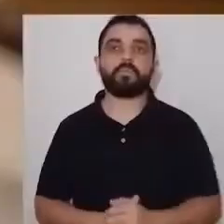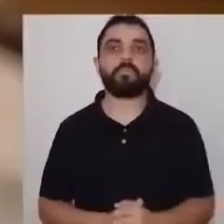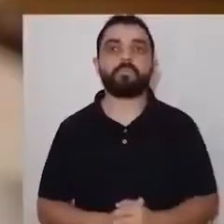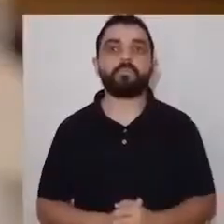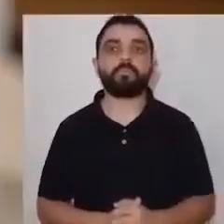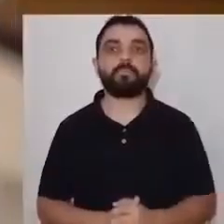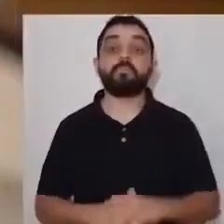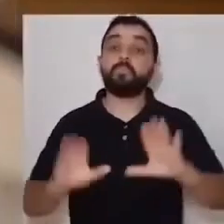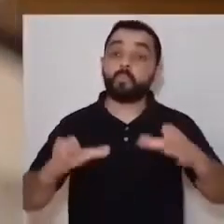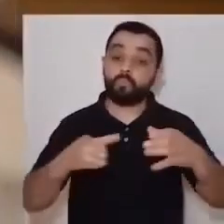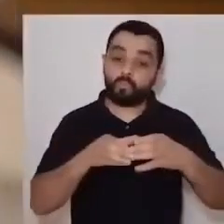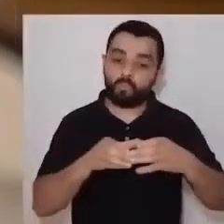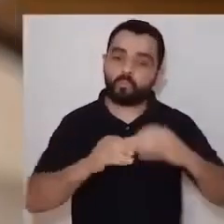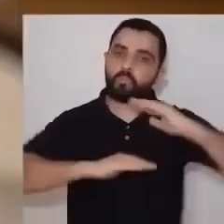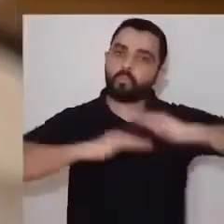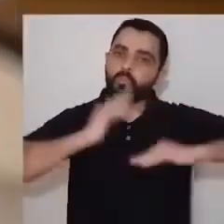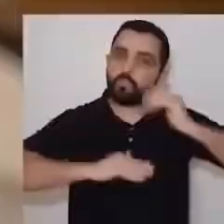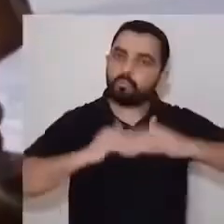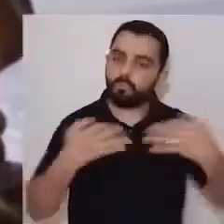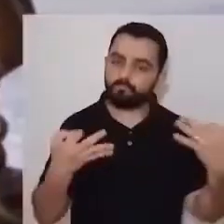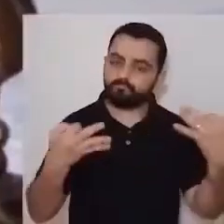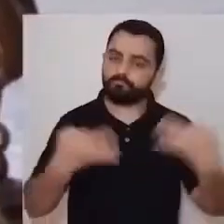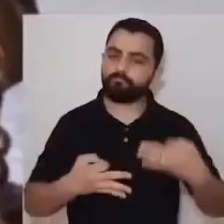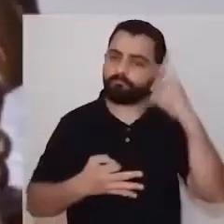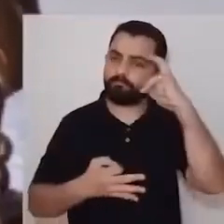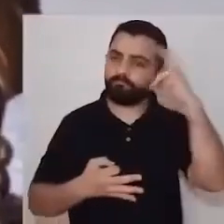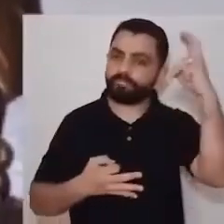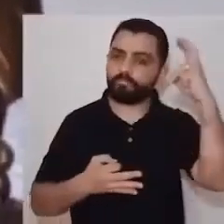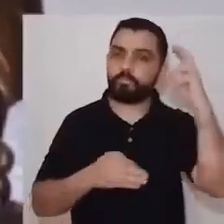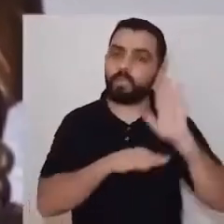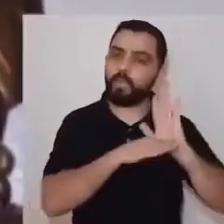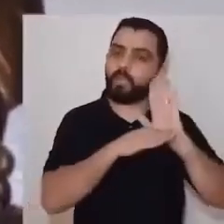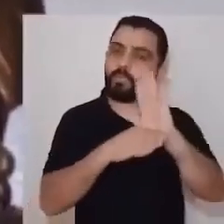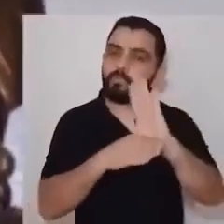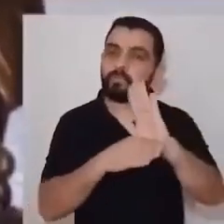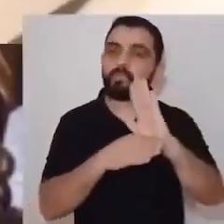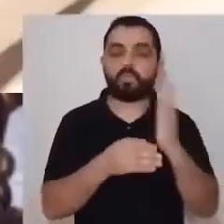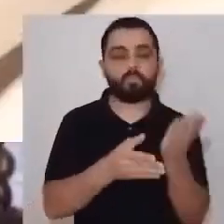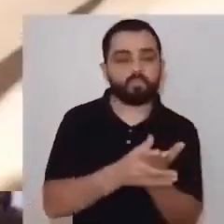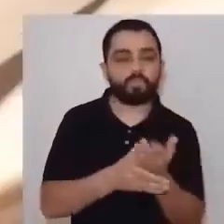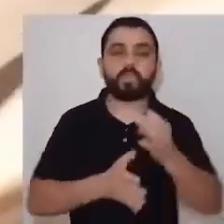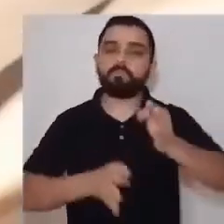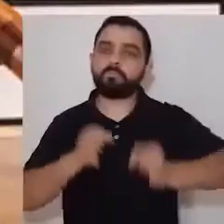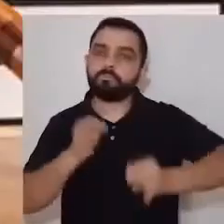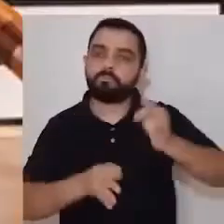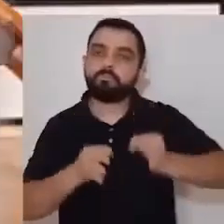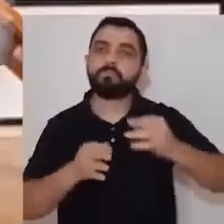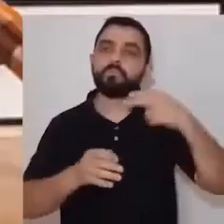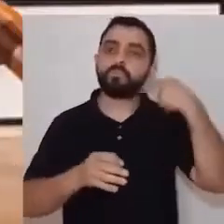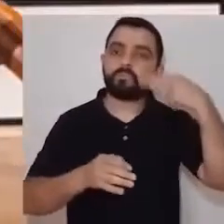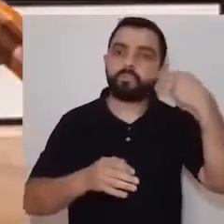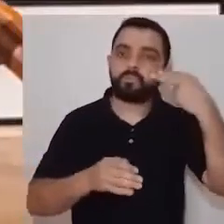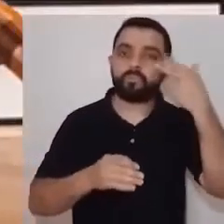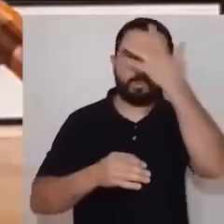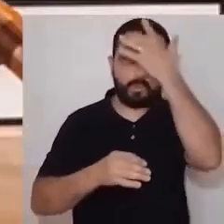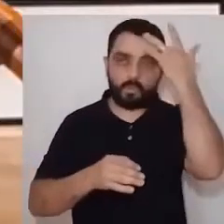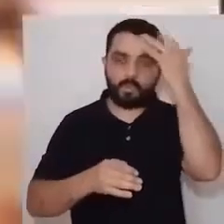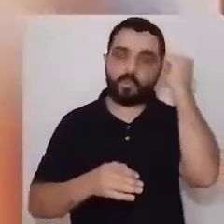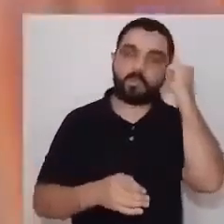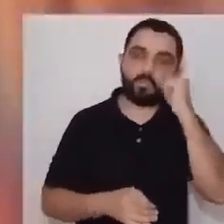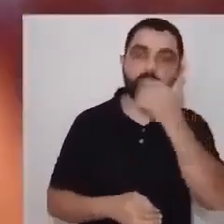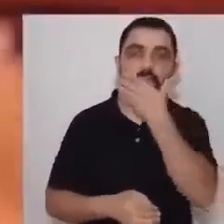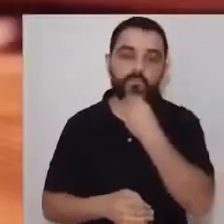metalúrgico. Um grupo de profissionais qualificados prontos para atender e encaminhar os interesses e direitos